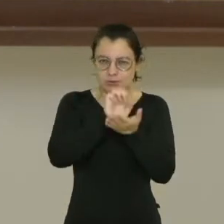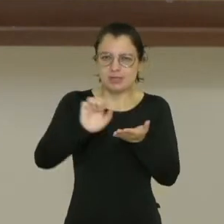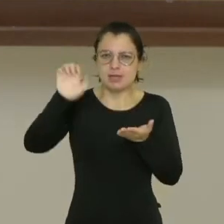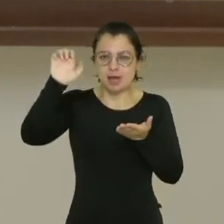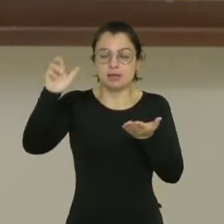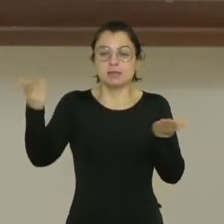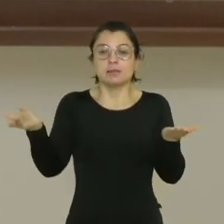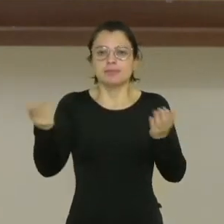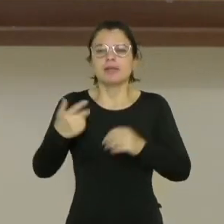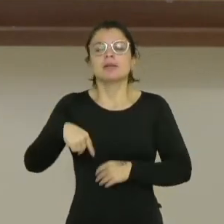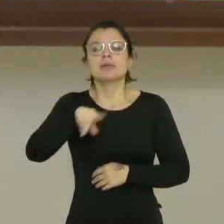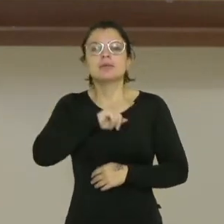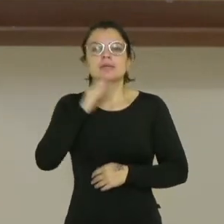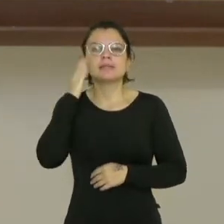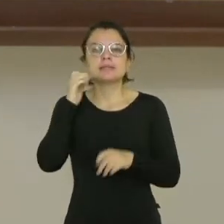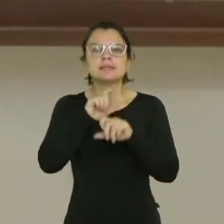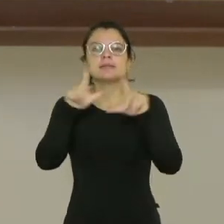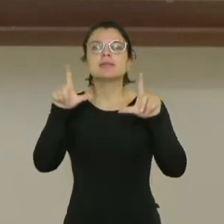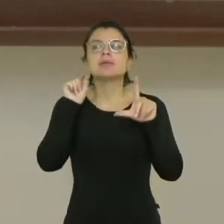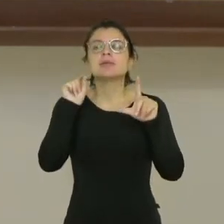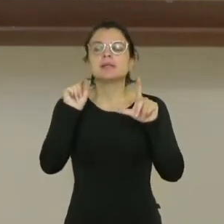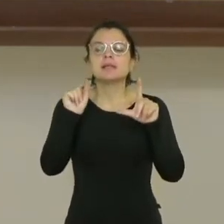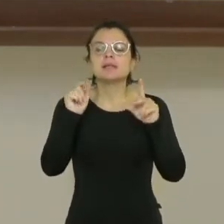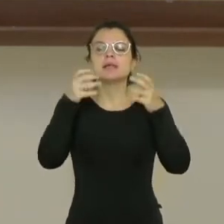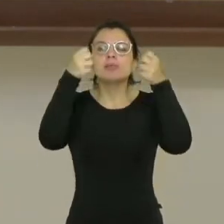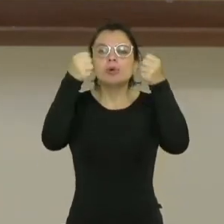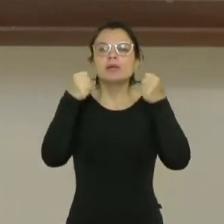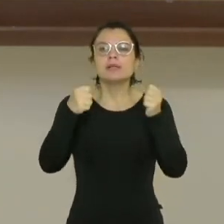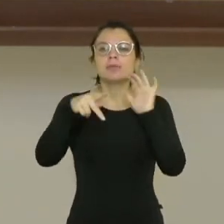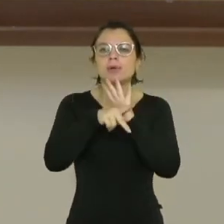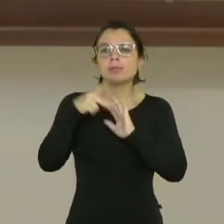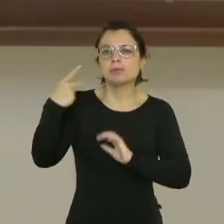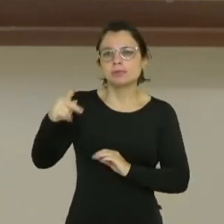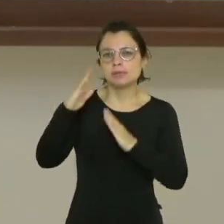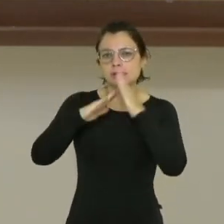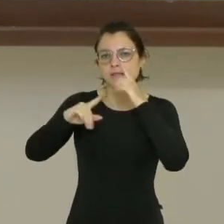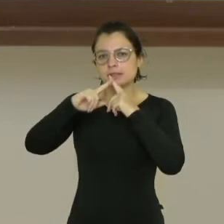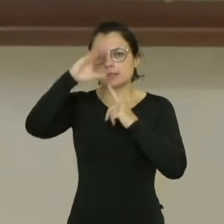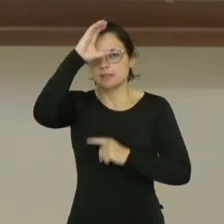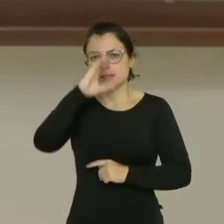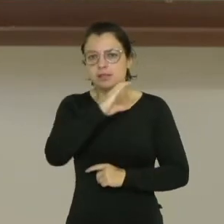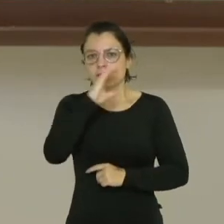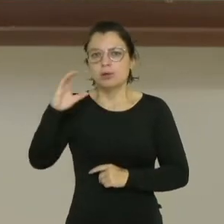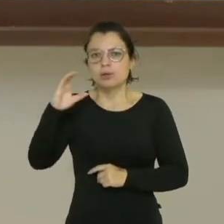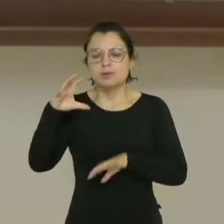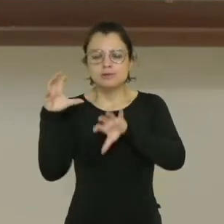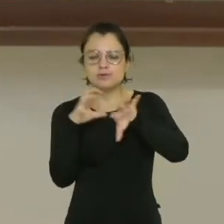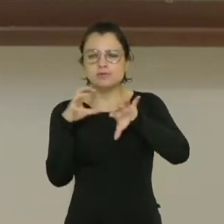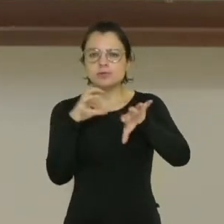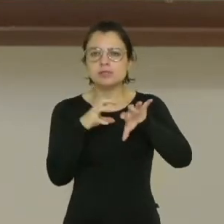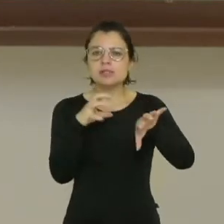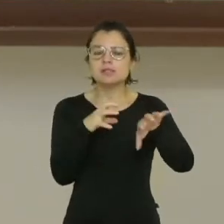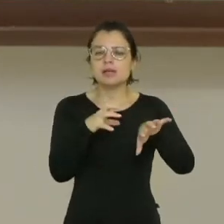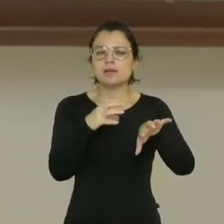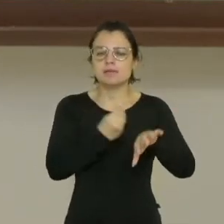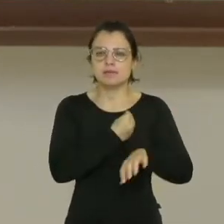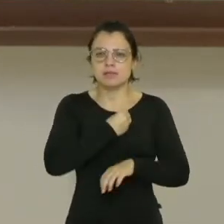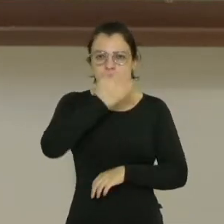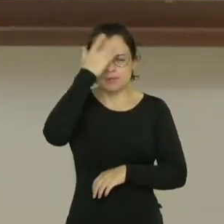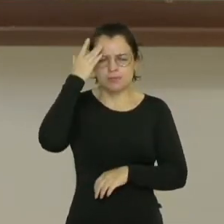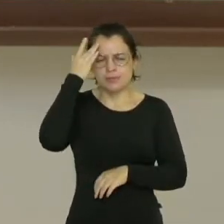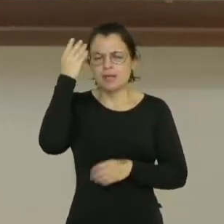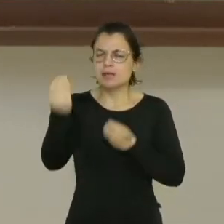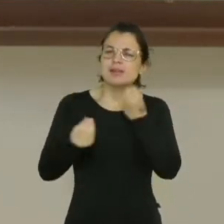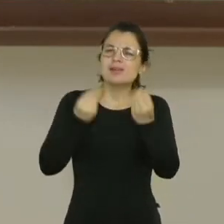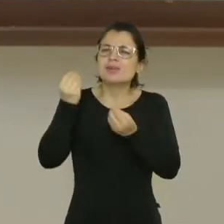poder da Igreja Católica era presente na vida das pessoas, né? E por que também foi possível fazer a reforma